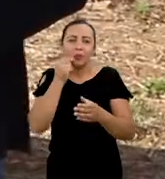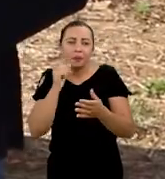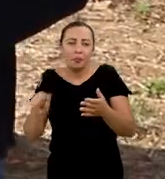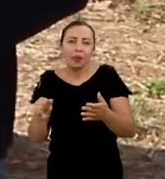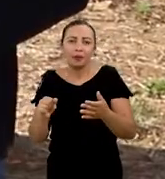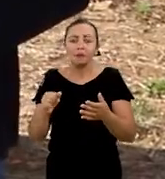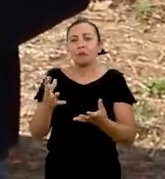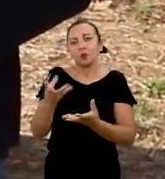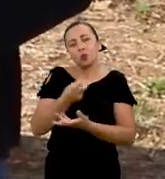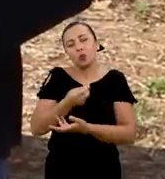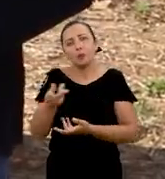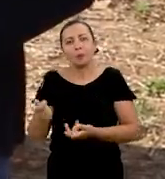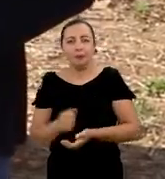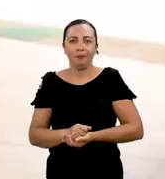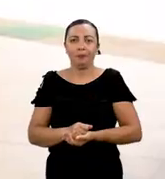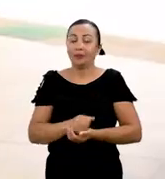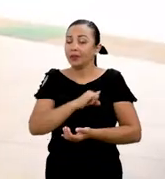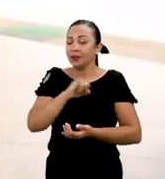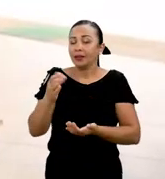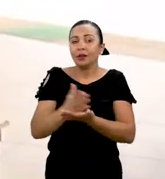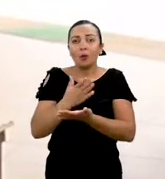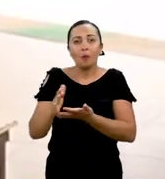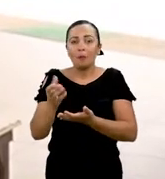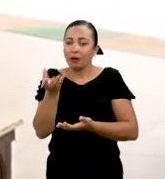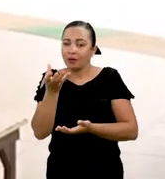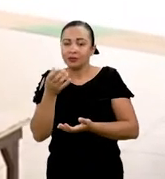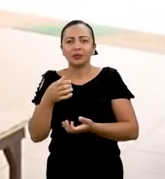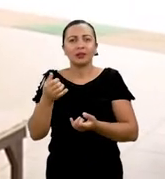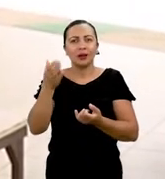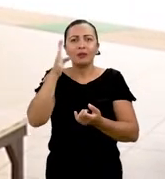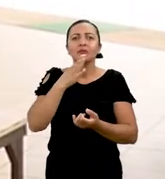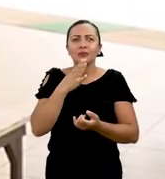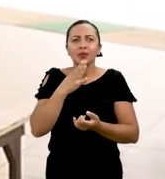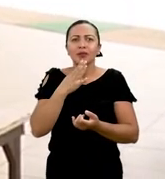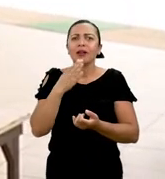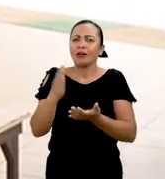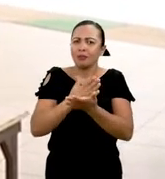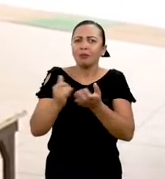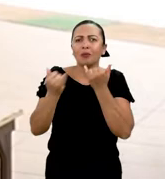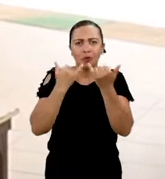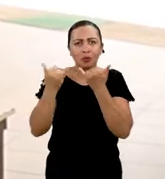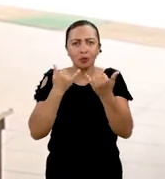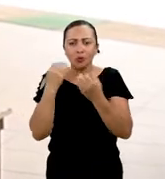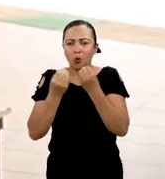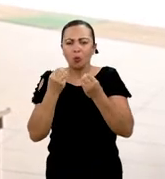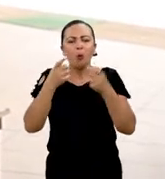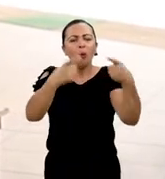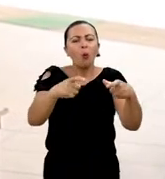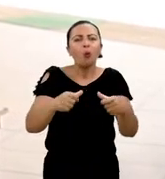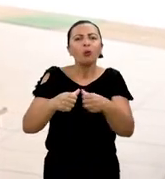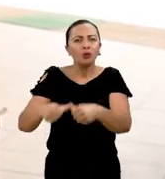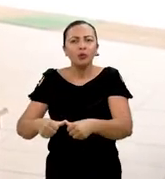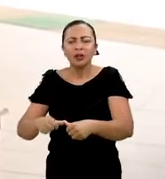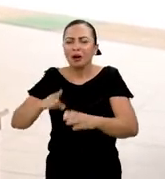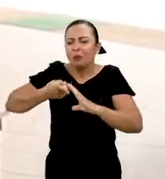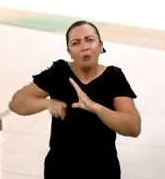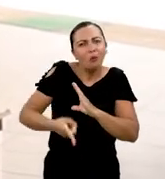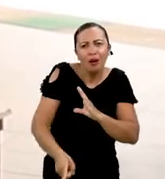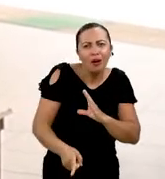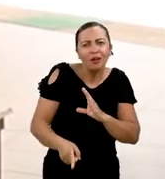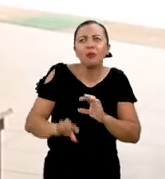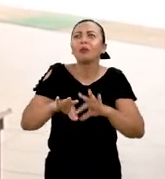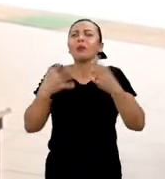que faz que mexendo essa água se alguém tiver alguma informação sobre o posto vamos localização para